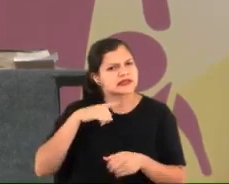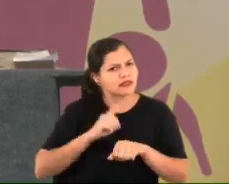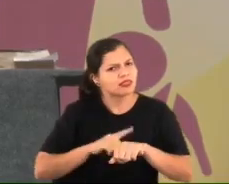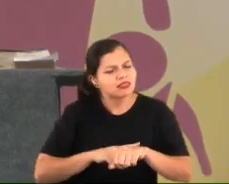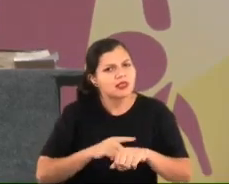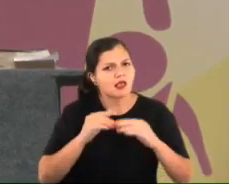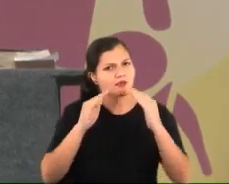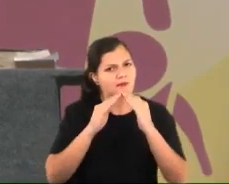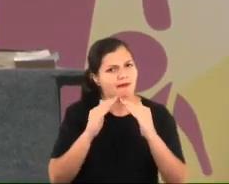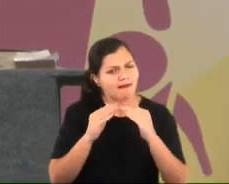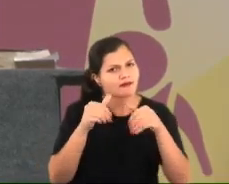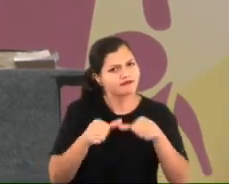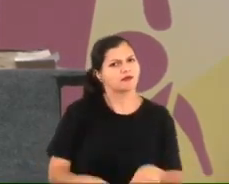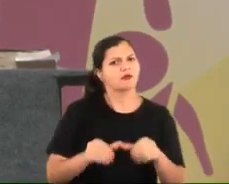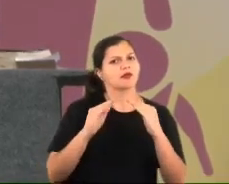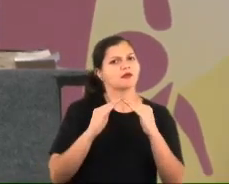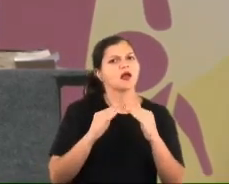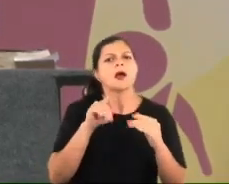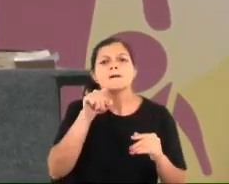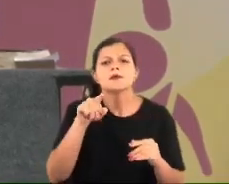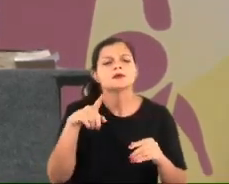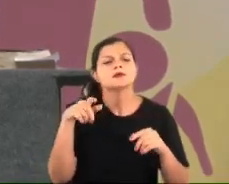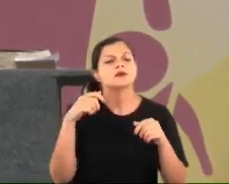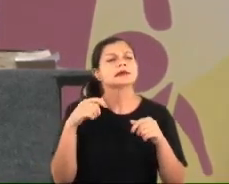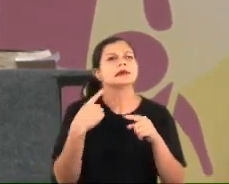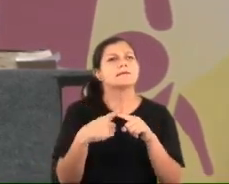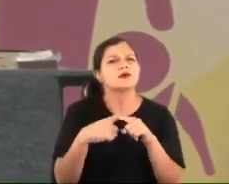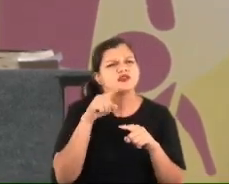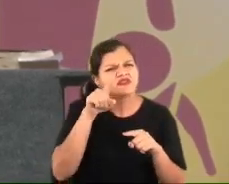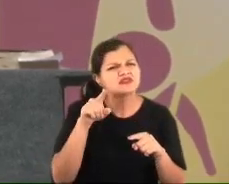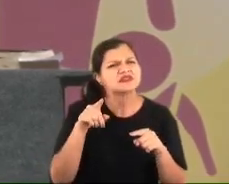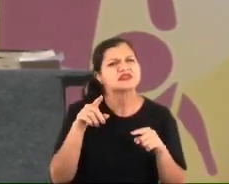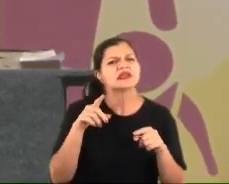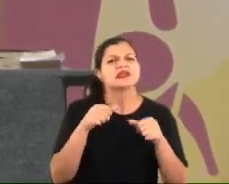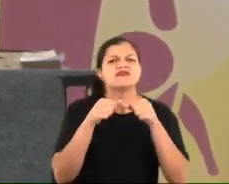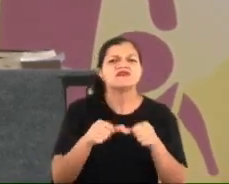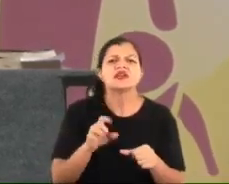tanta televisão? Por que você não ouve uma mensagem? Por que você